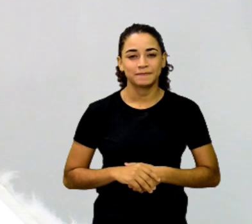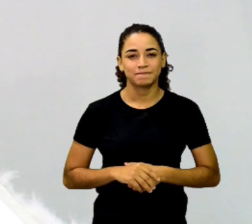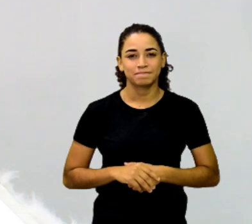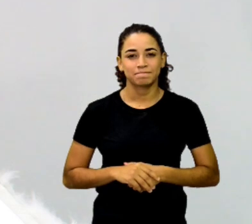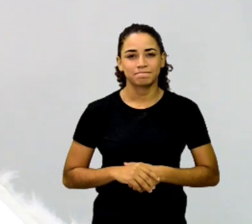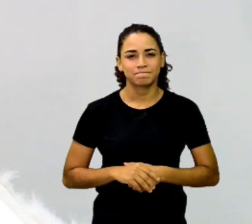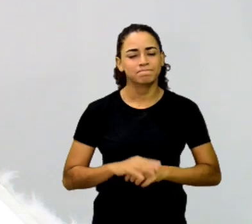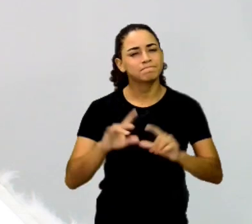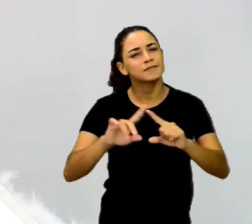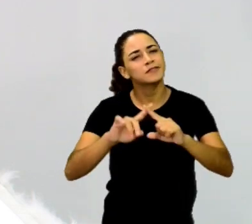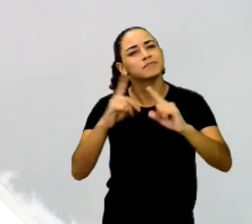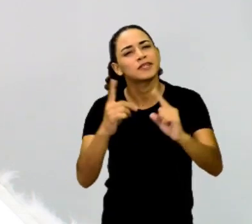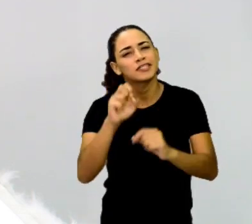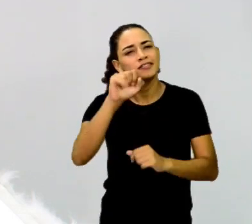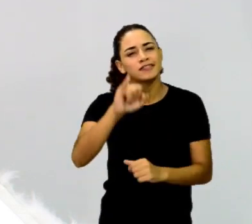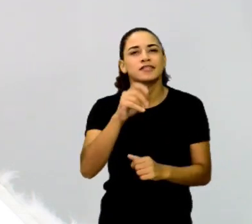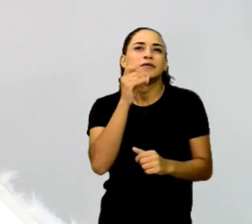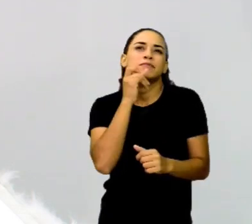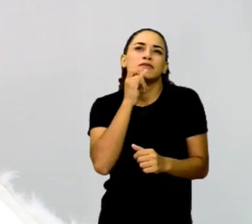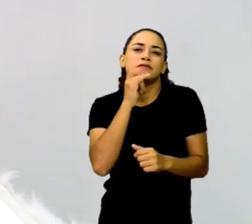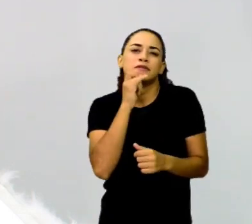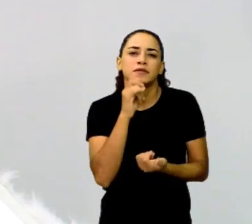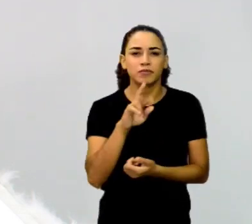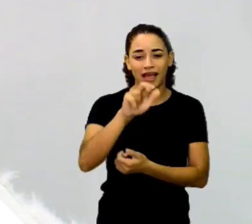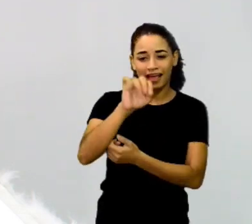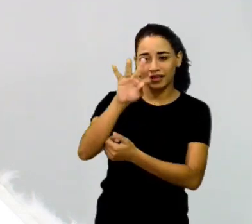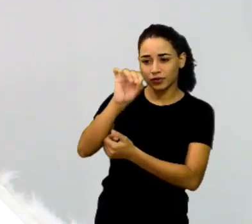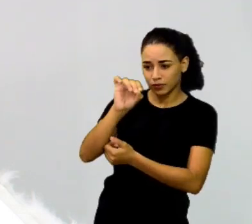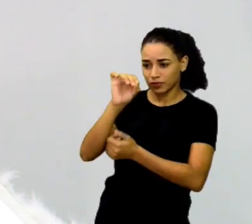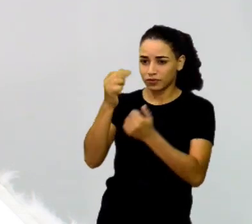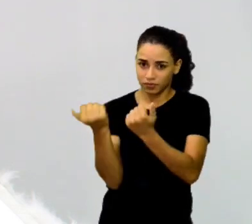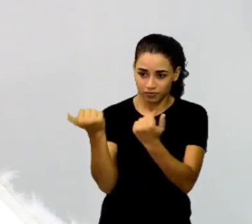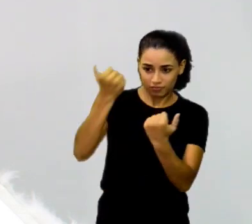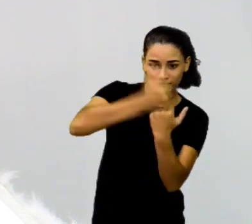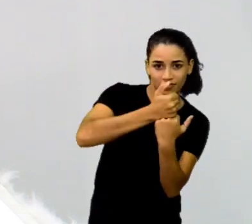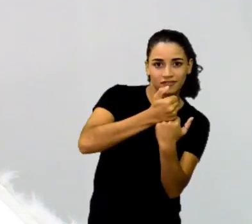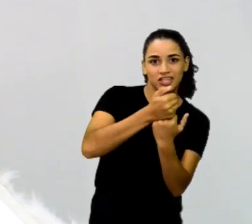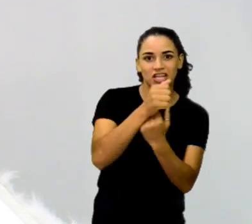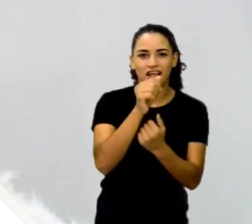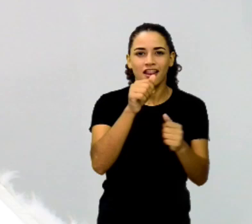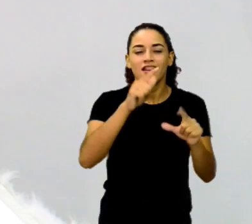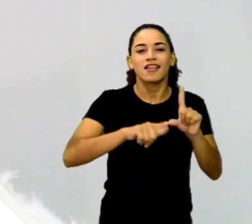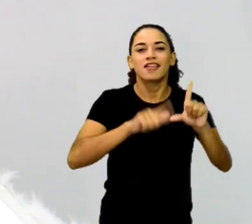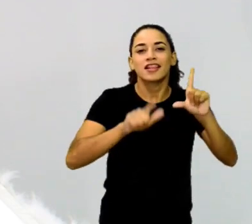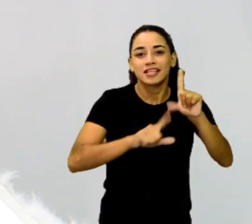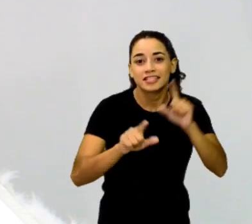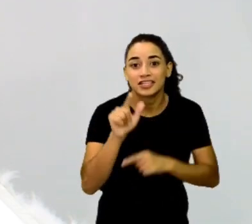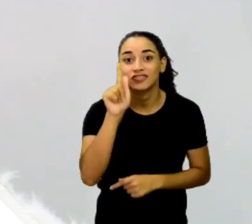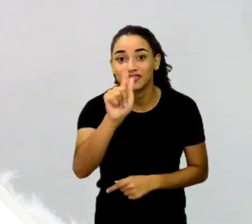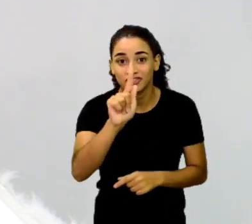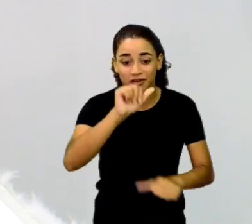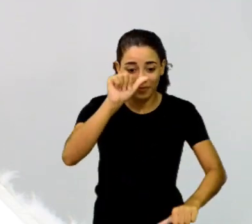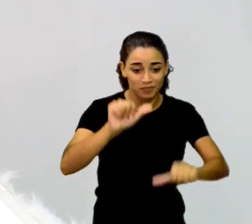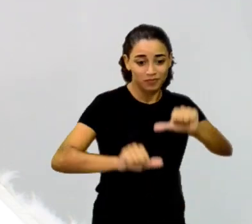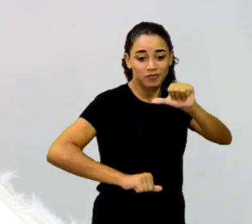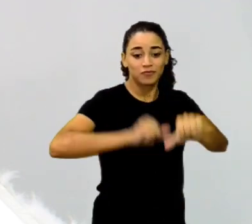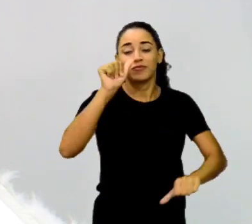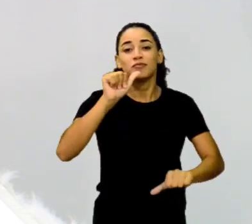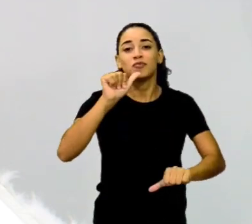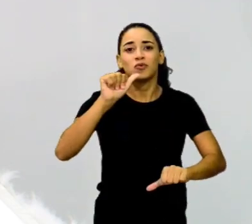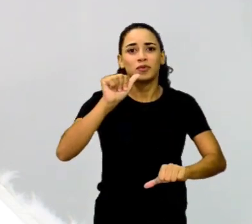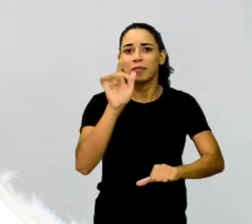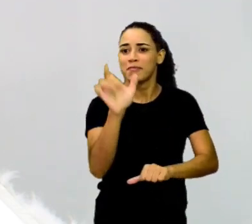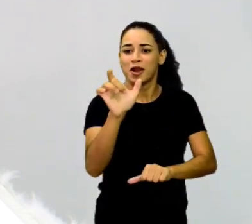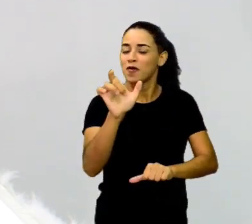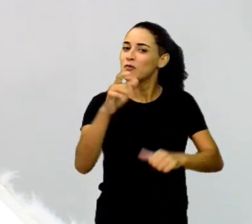Mas se trocar no rato o R por G, transforma-o você, veja que